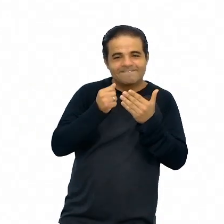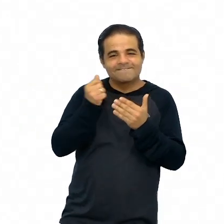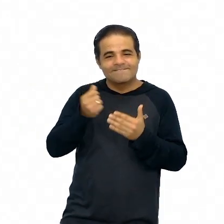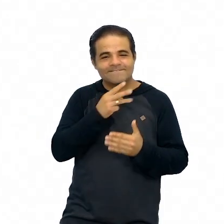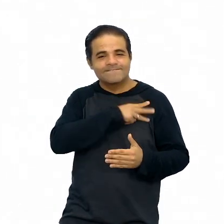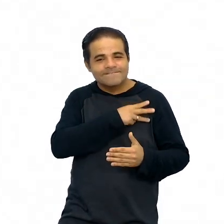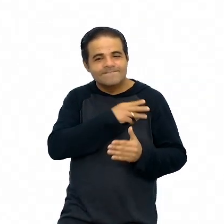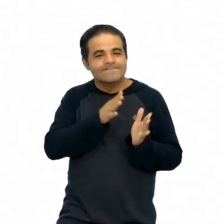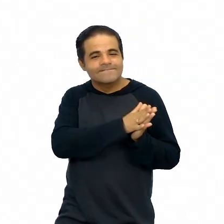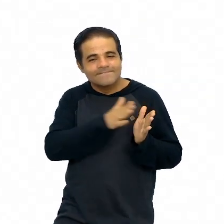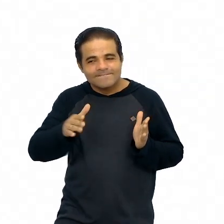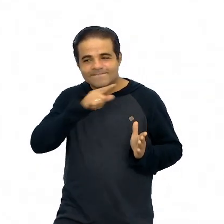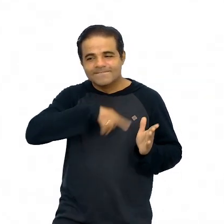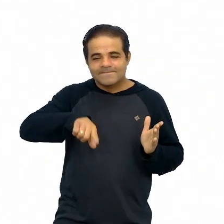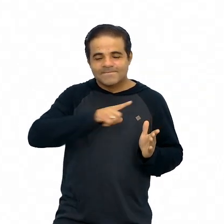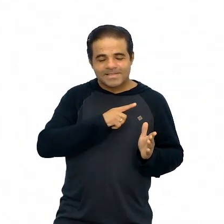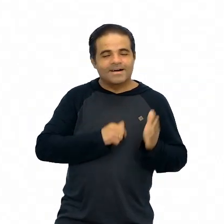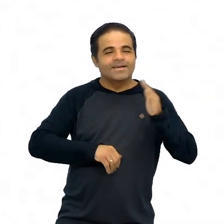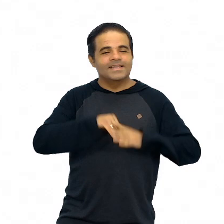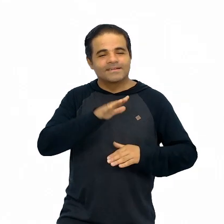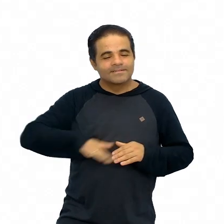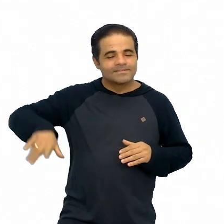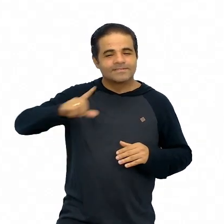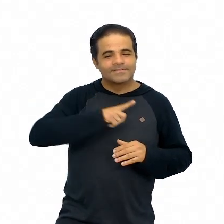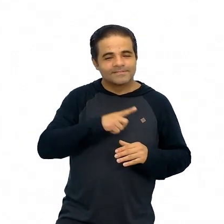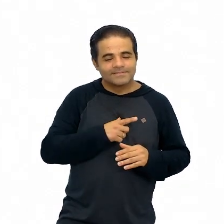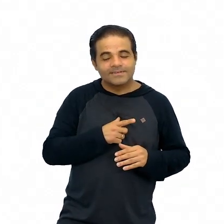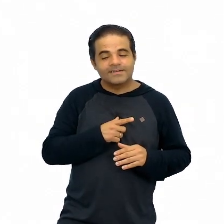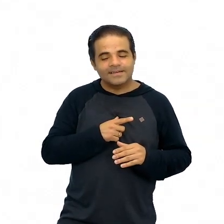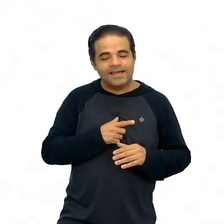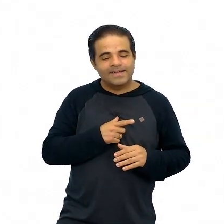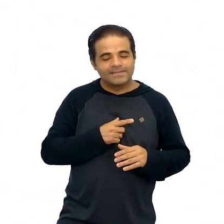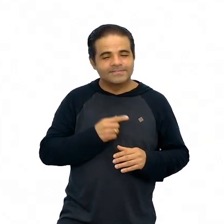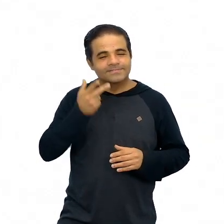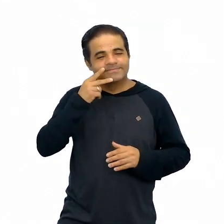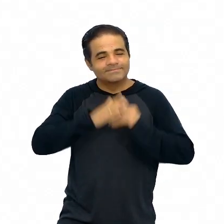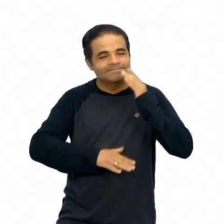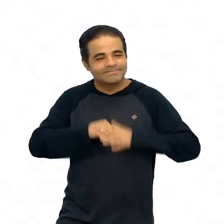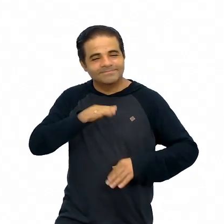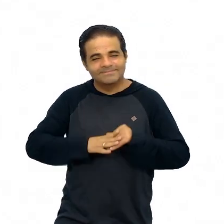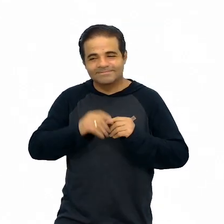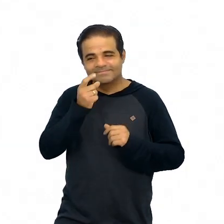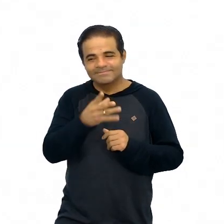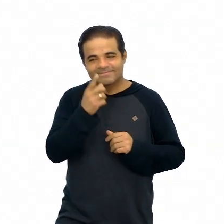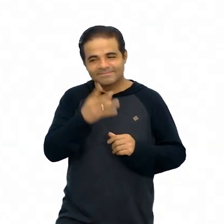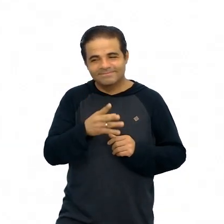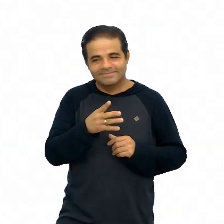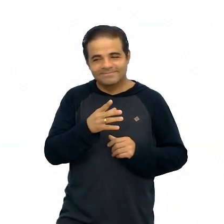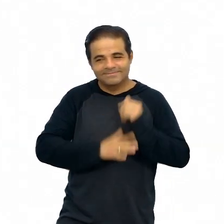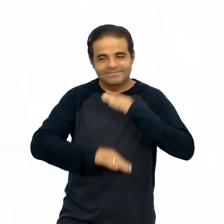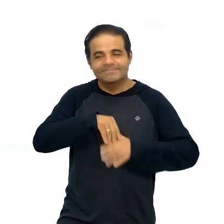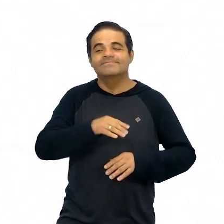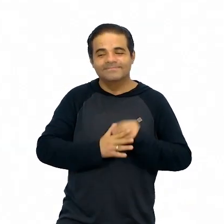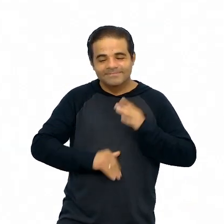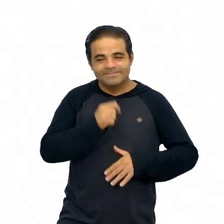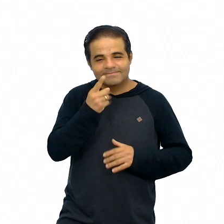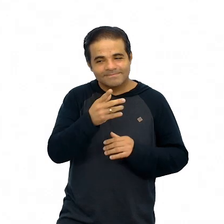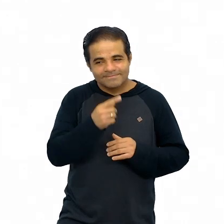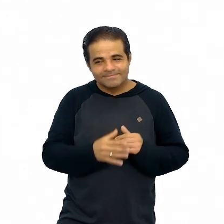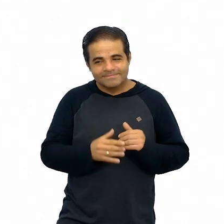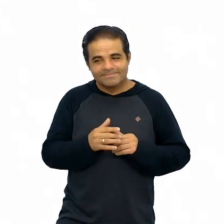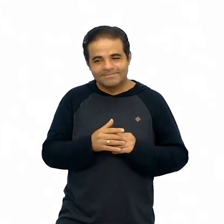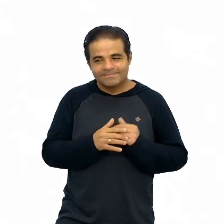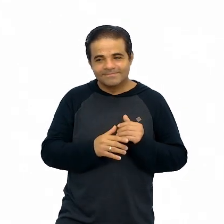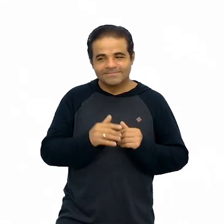série do médio, ela traz essa habilidade. É uma habilidade, é a habilidade 14 do 9º ano